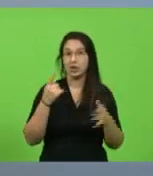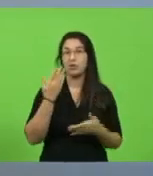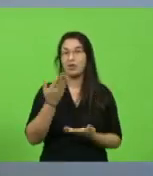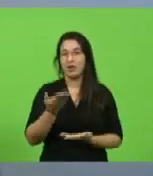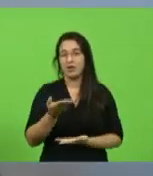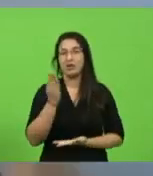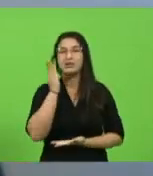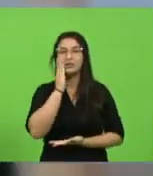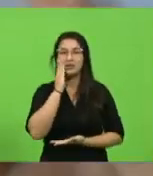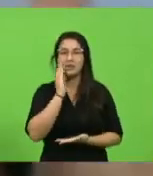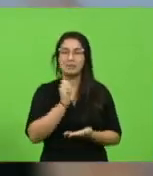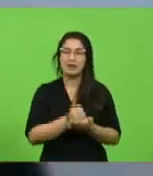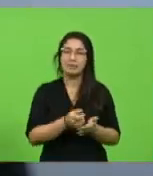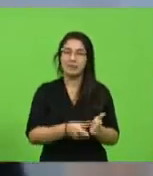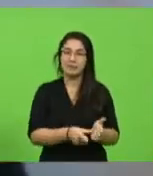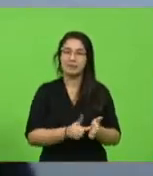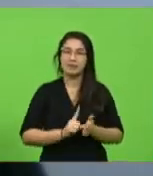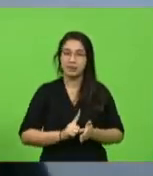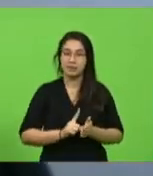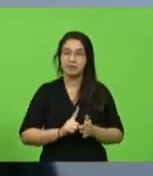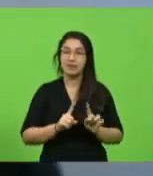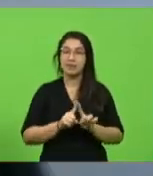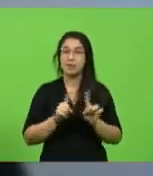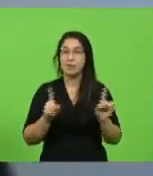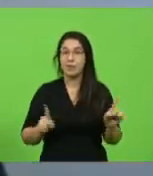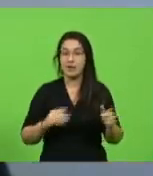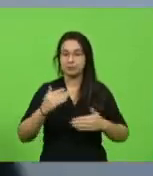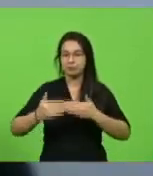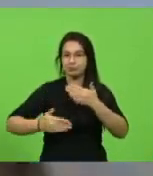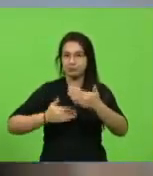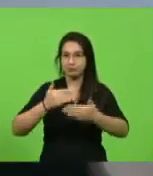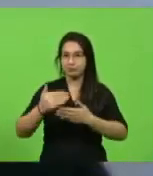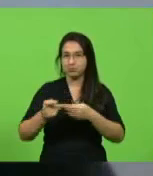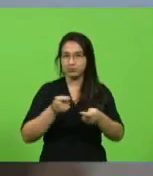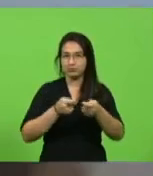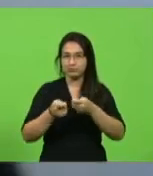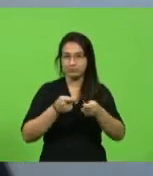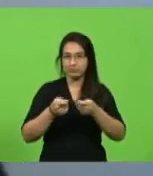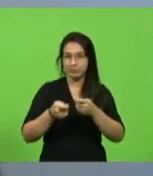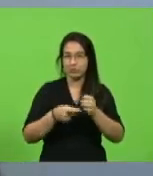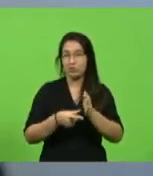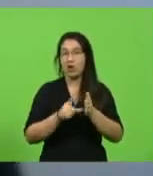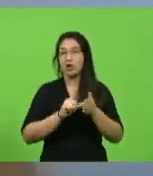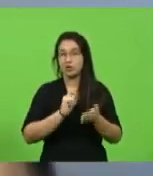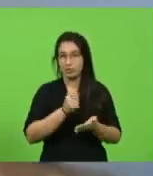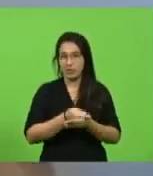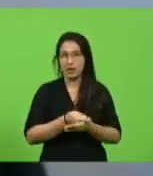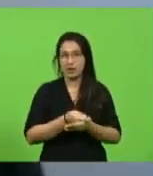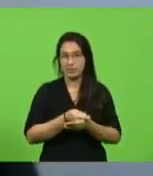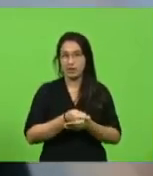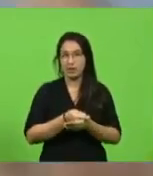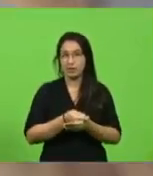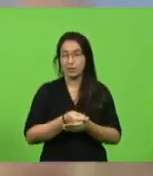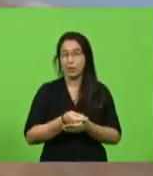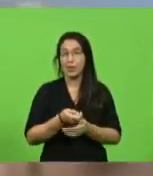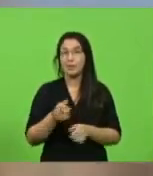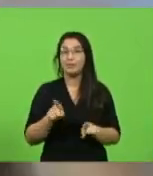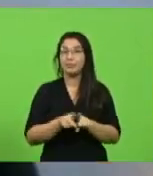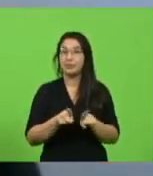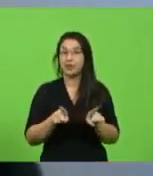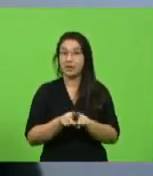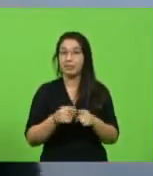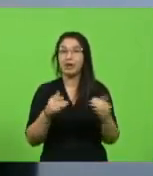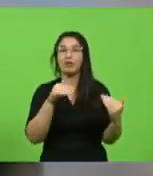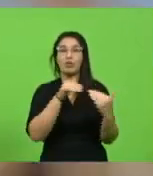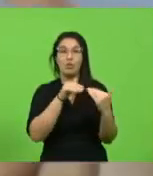antecipado, ainda durante o curso da negociação com a Veiga Med, ainda antes do pagamento, como inclusive estava de